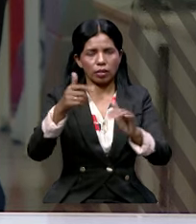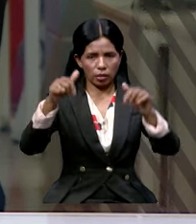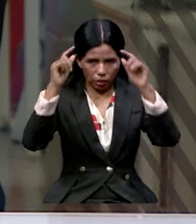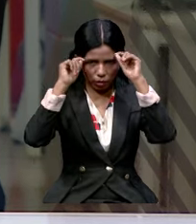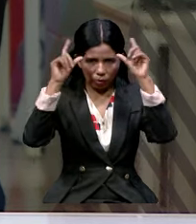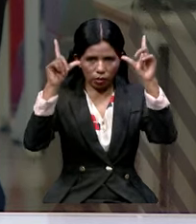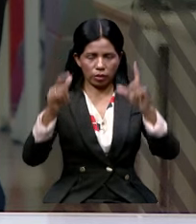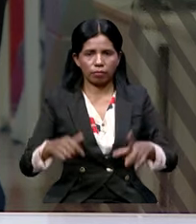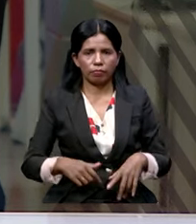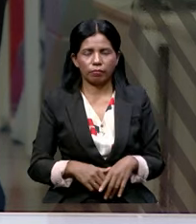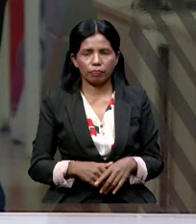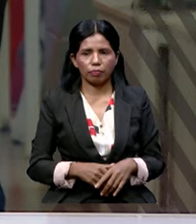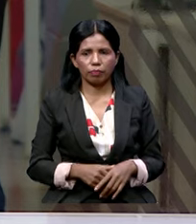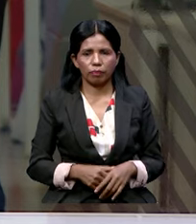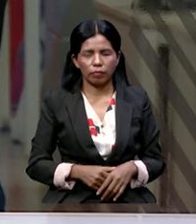Timor-Leste.